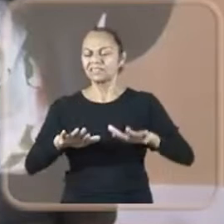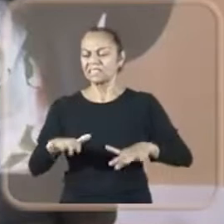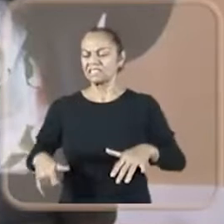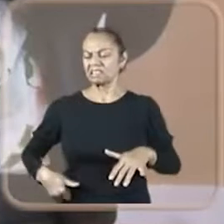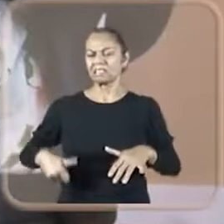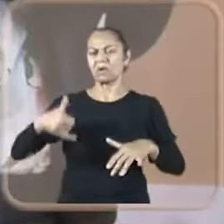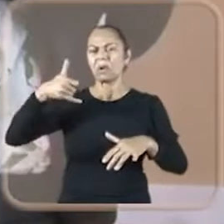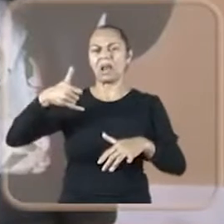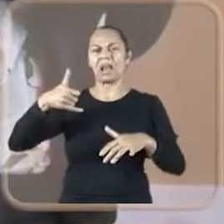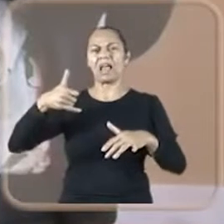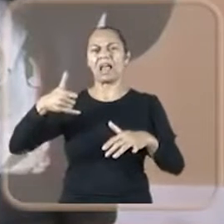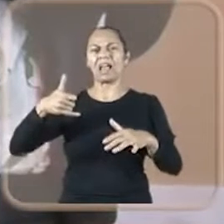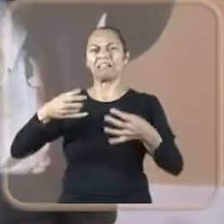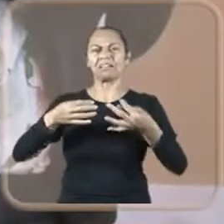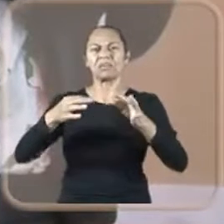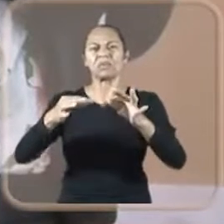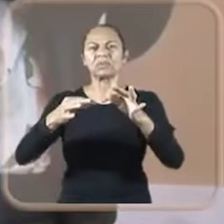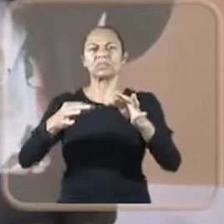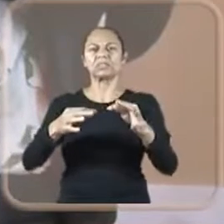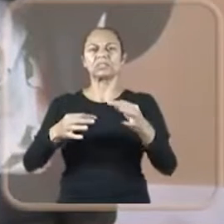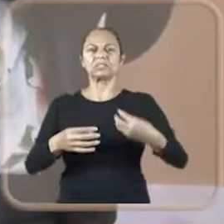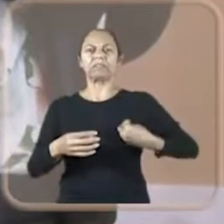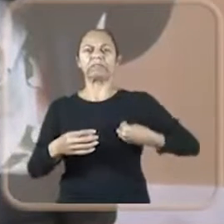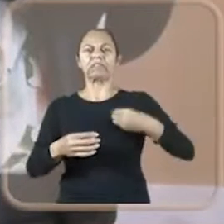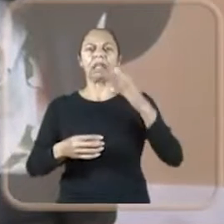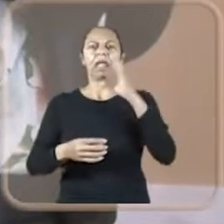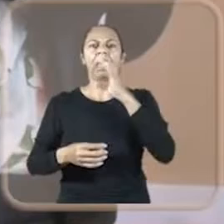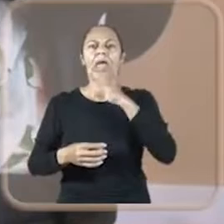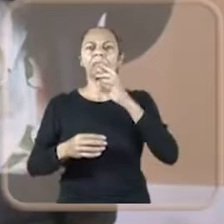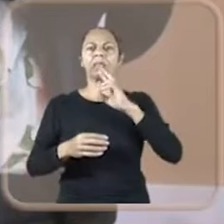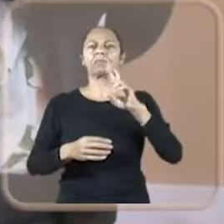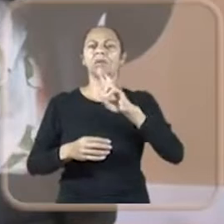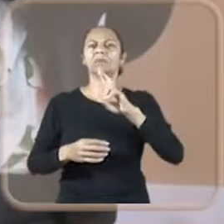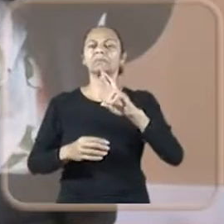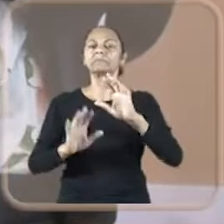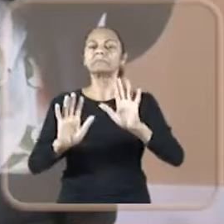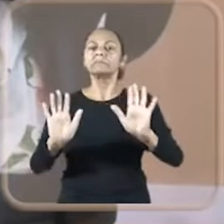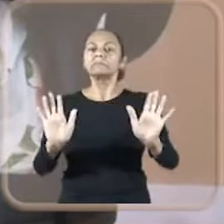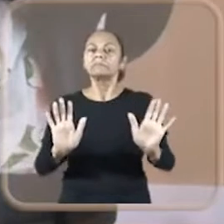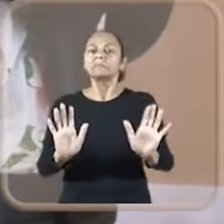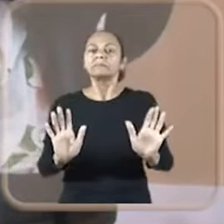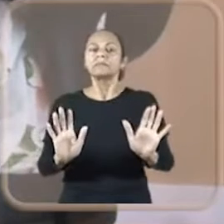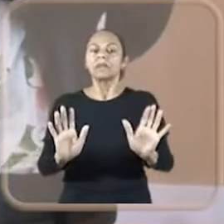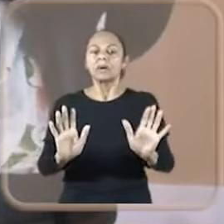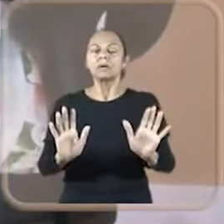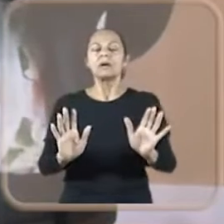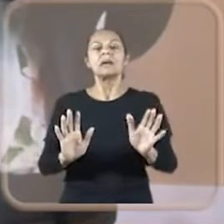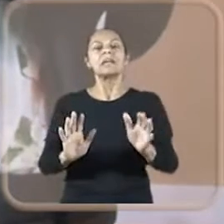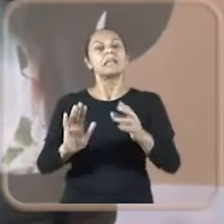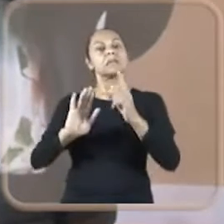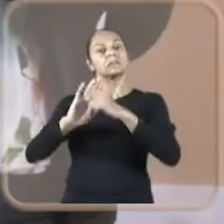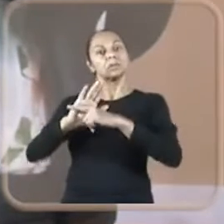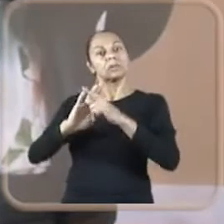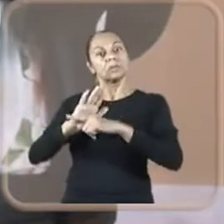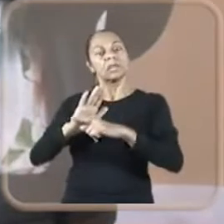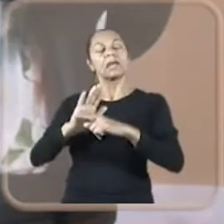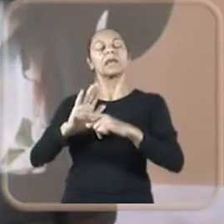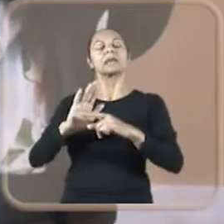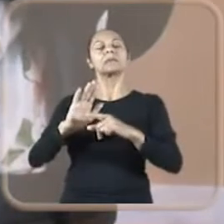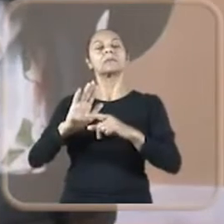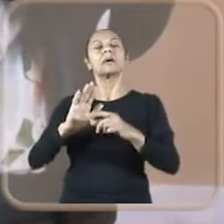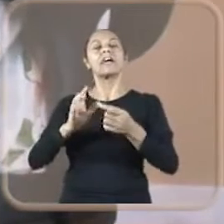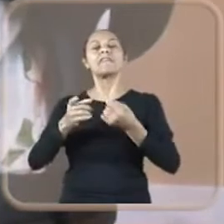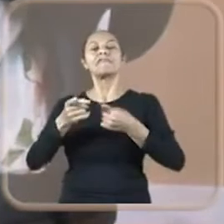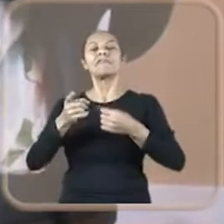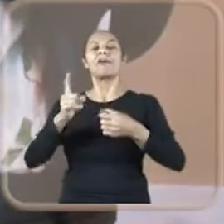computador. E a escola, doutora Patrícia e JR, lugares de pessoas que pensam diferente, de